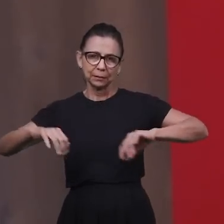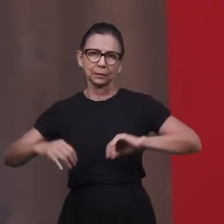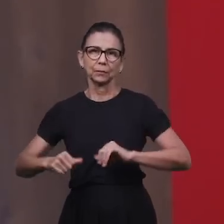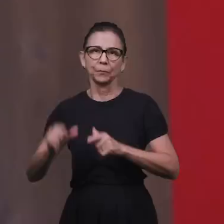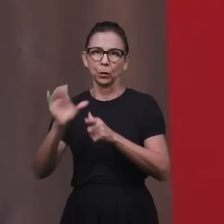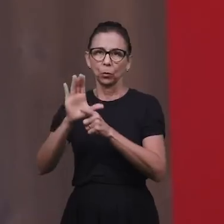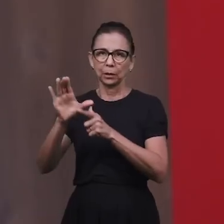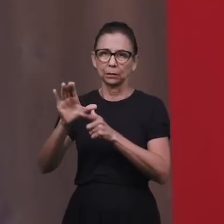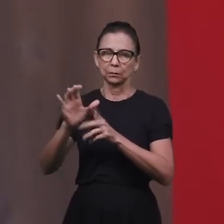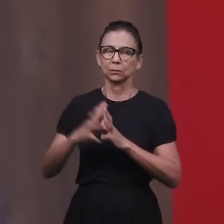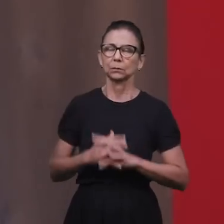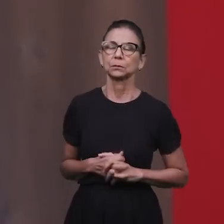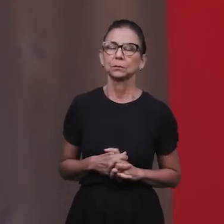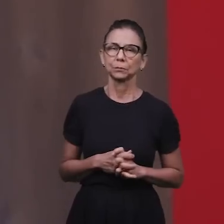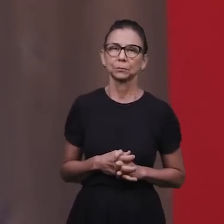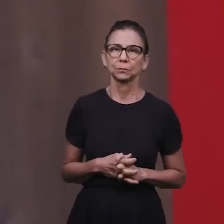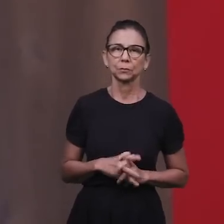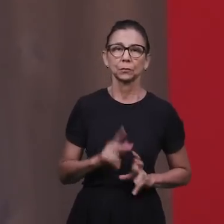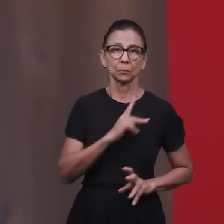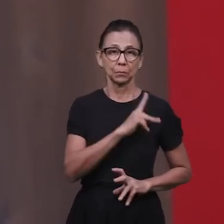Paulo, no capítulo 8, no verso